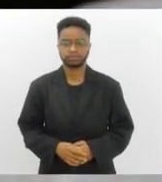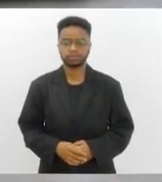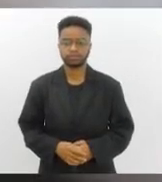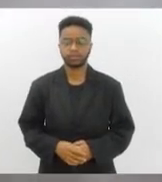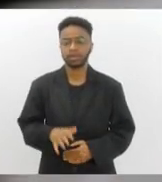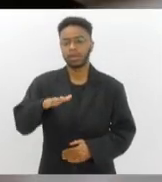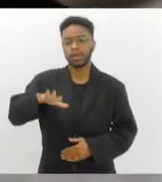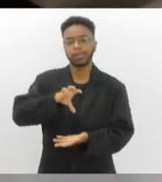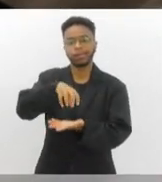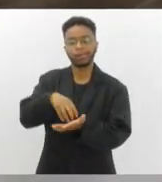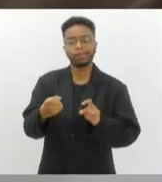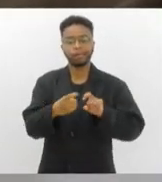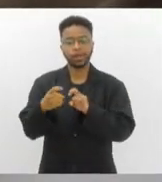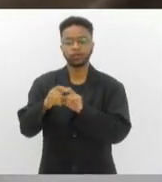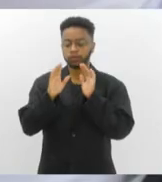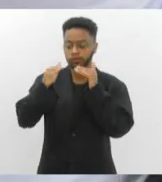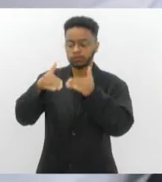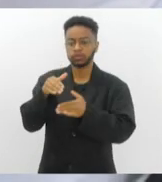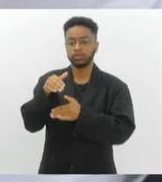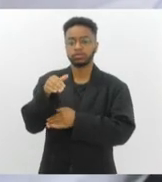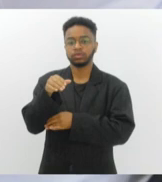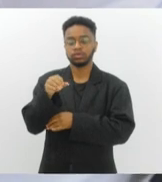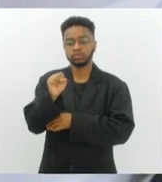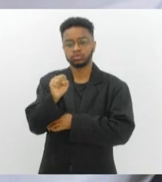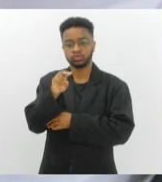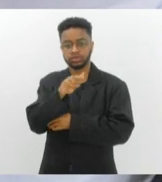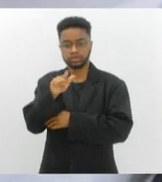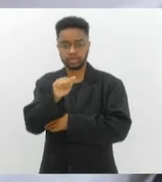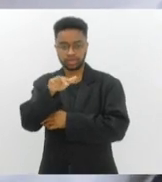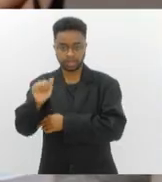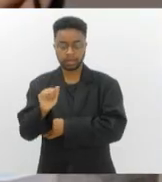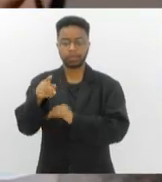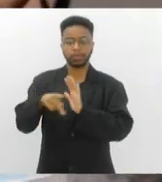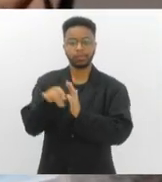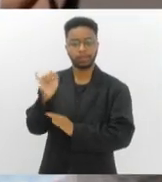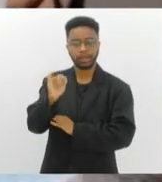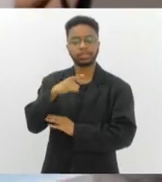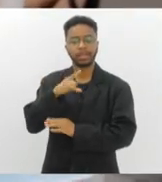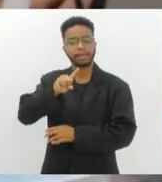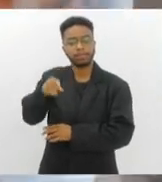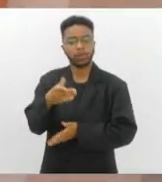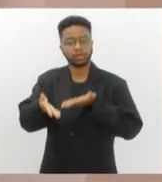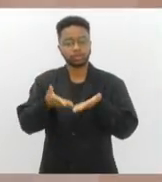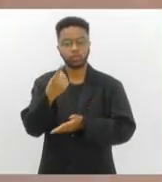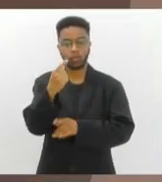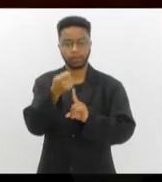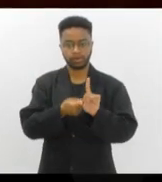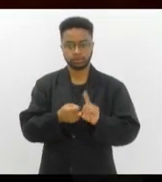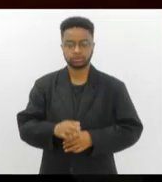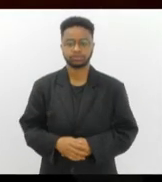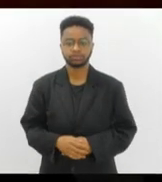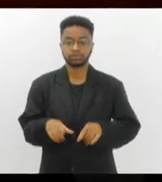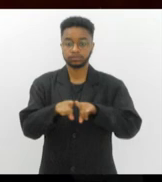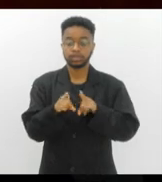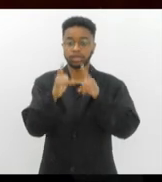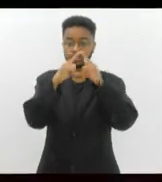Ambulatório médico de especialidade Suzana Naspolini, em Ipanema, tem mais de 1.000 atendimentos em um único mês. O circo